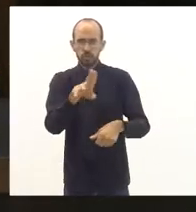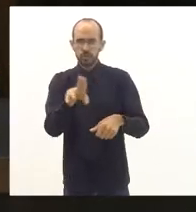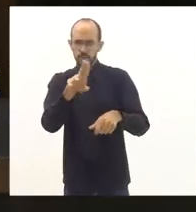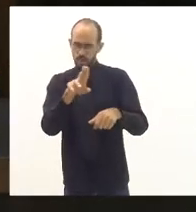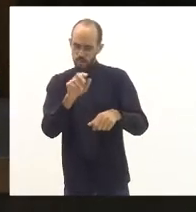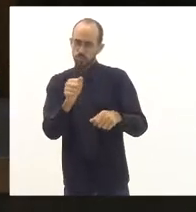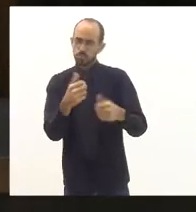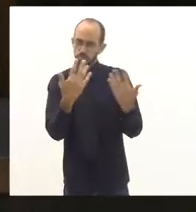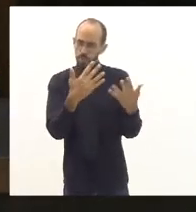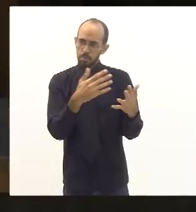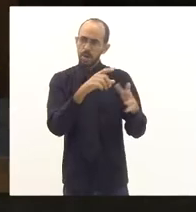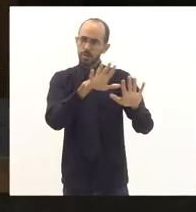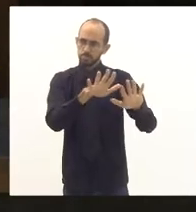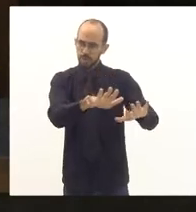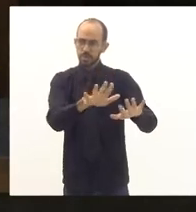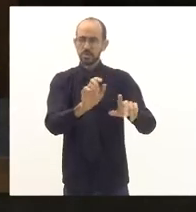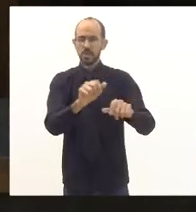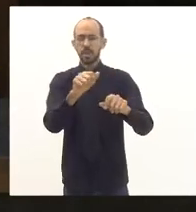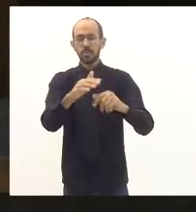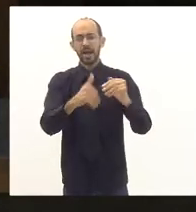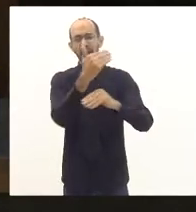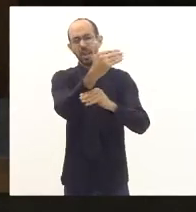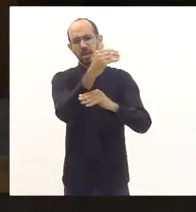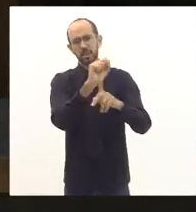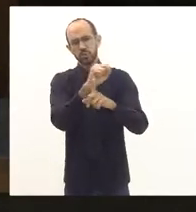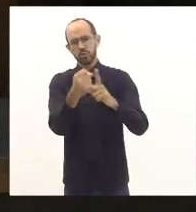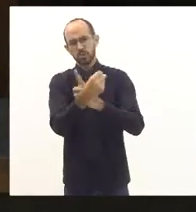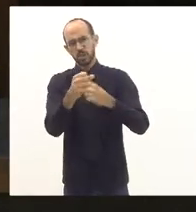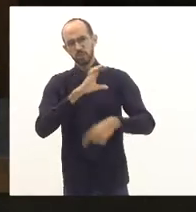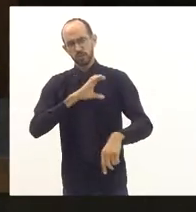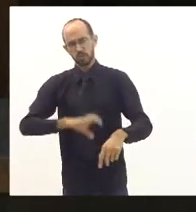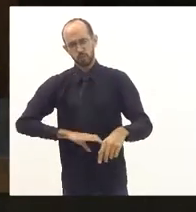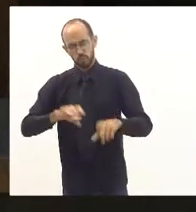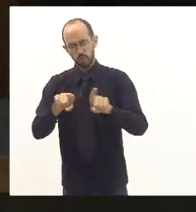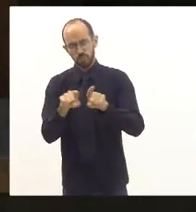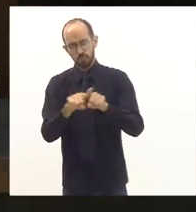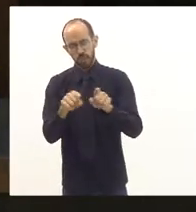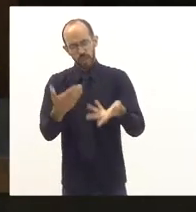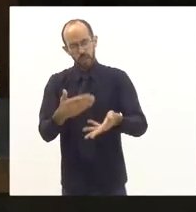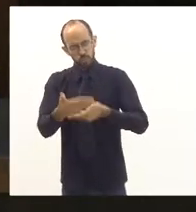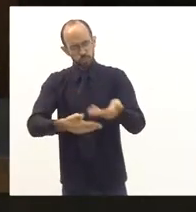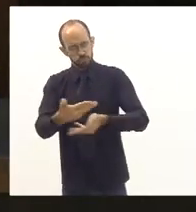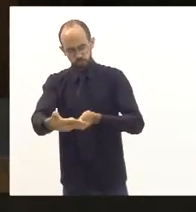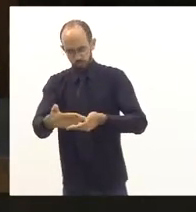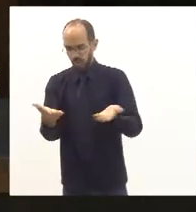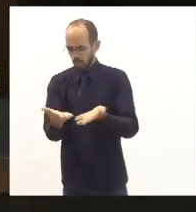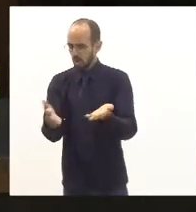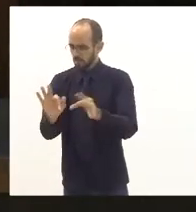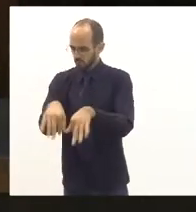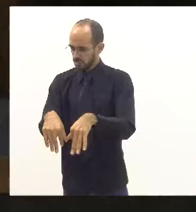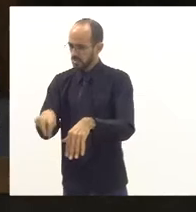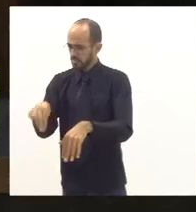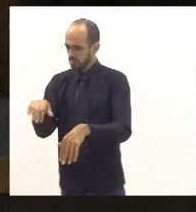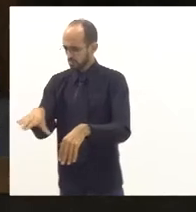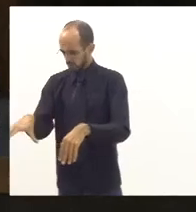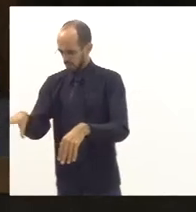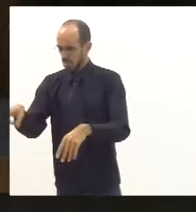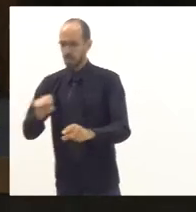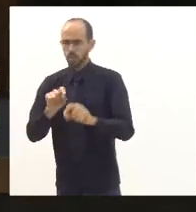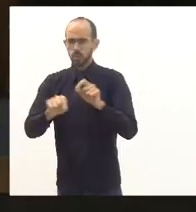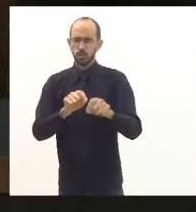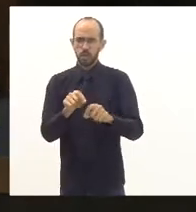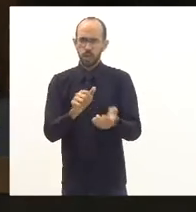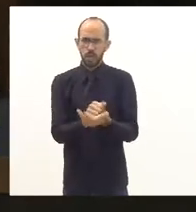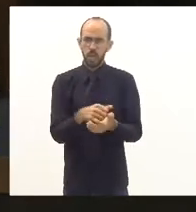com isso, para além da sociedade civil. Eu quero partilhar, que aí já para finalizar a minha fala,